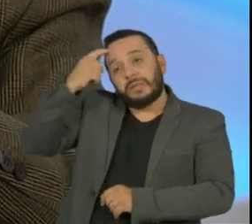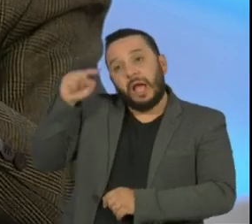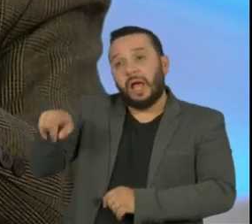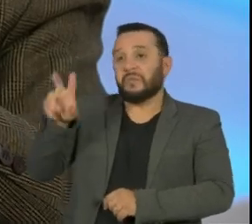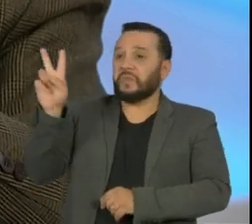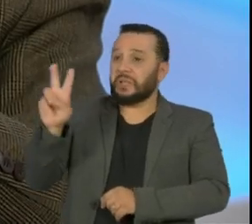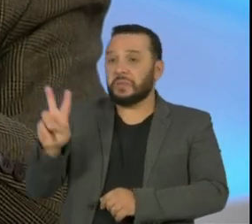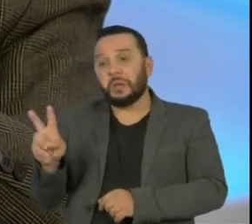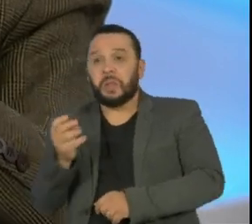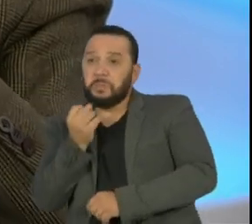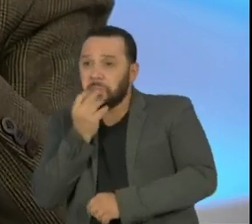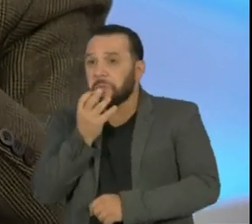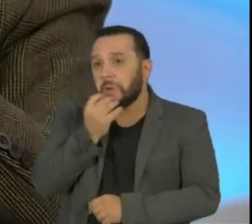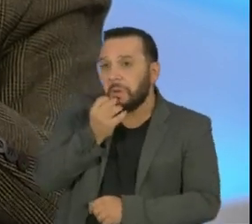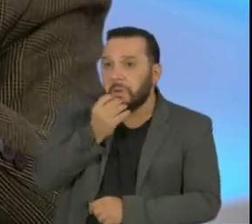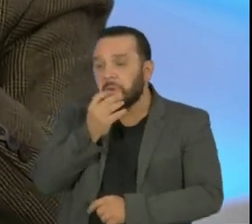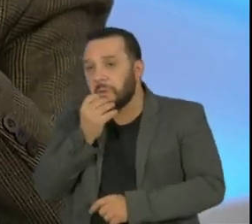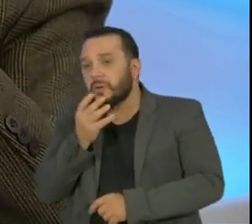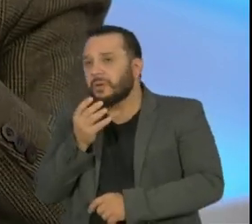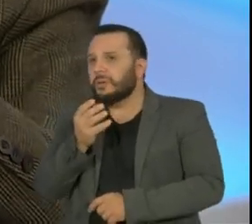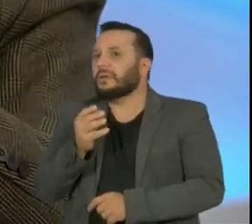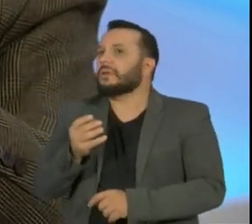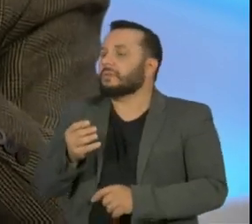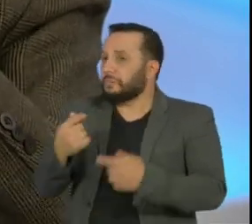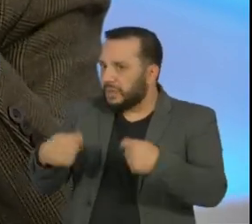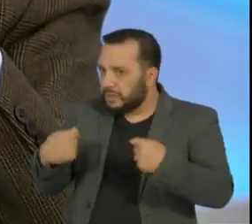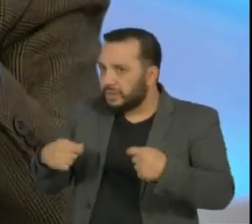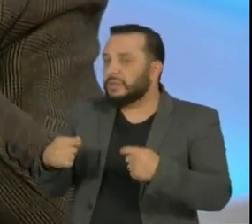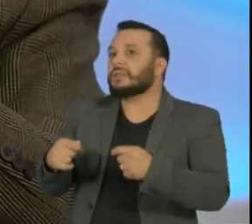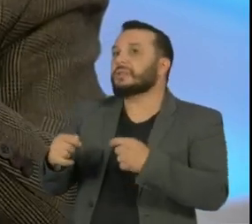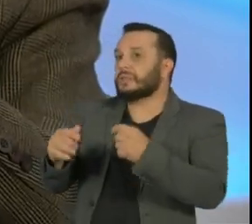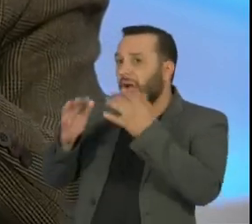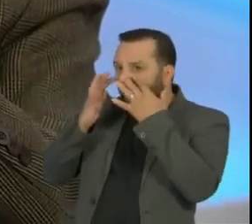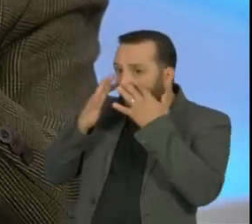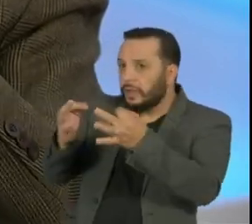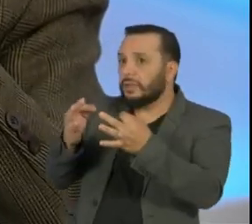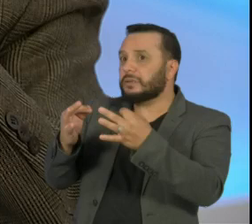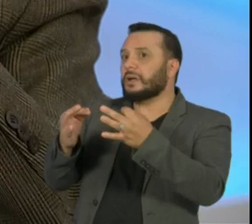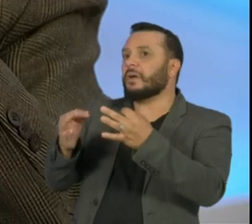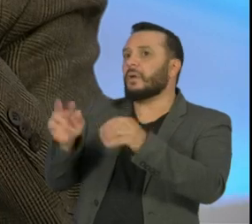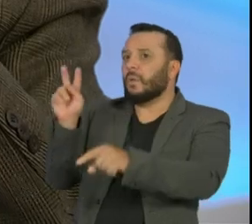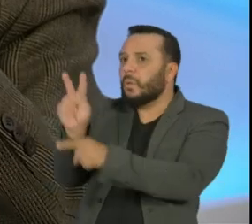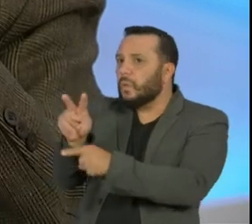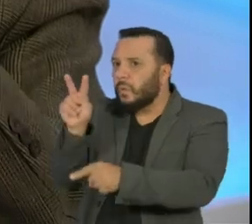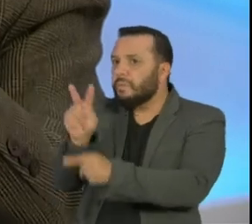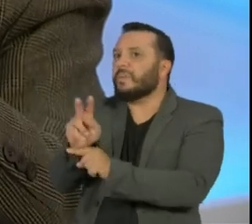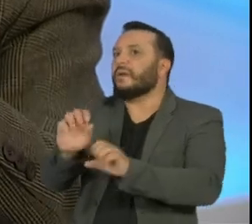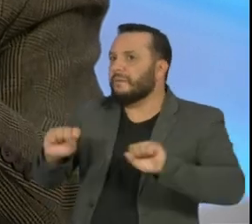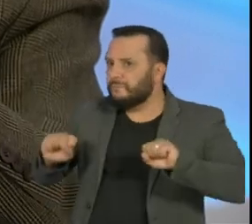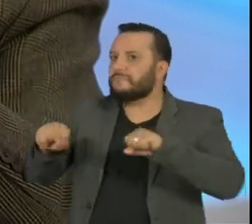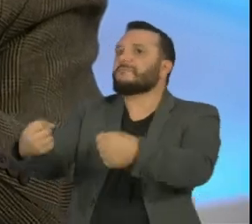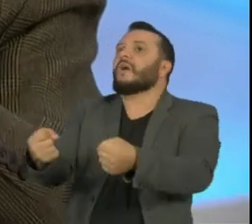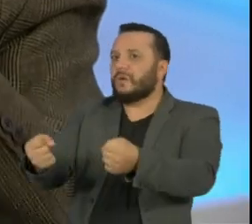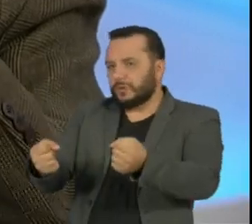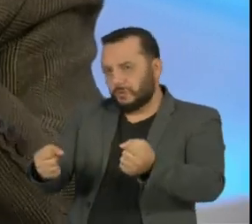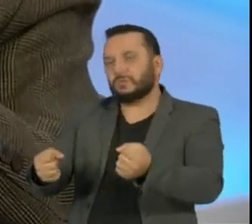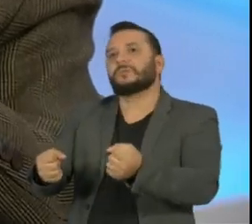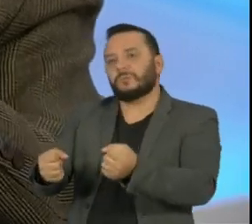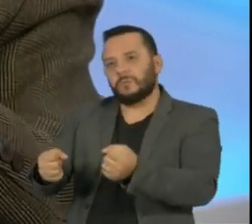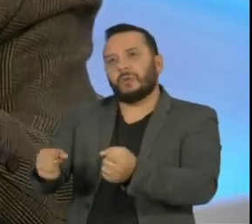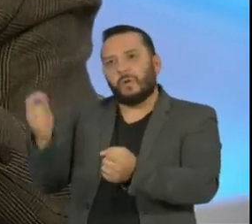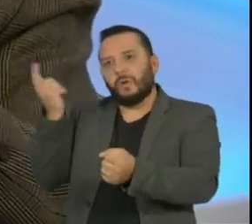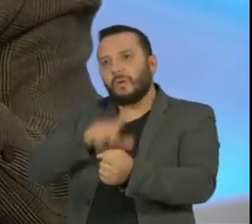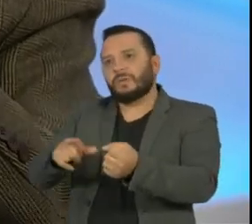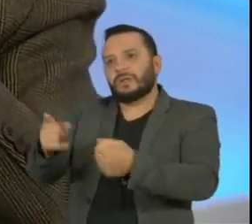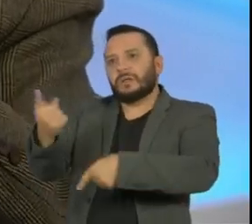seja uma situação que não mereça cuidado atenção e um esforço de encaminhamento